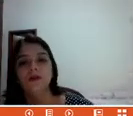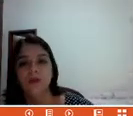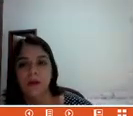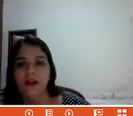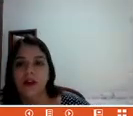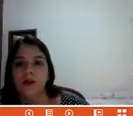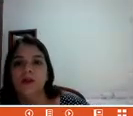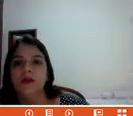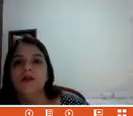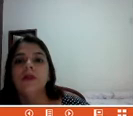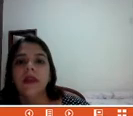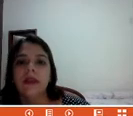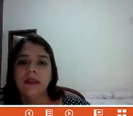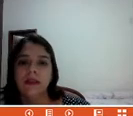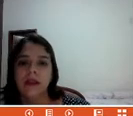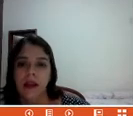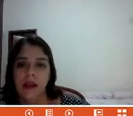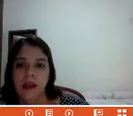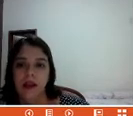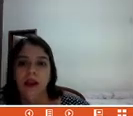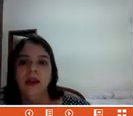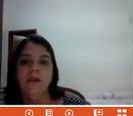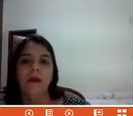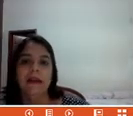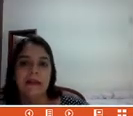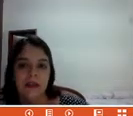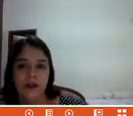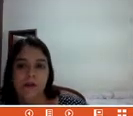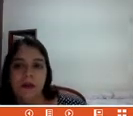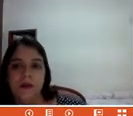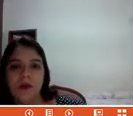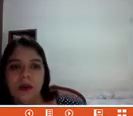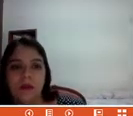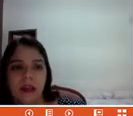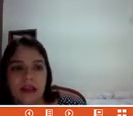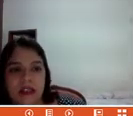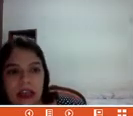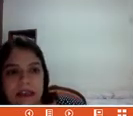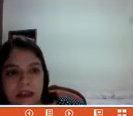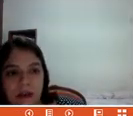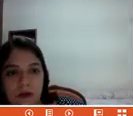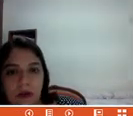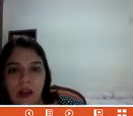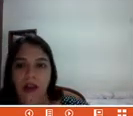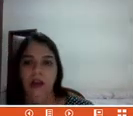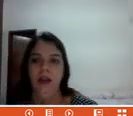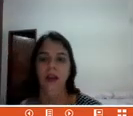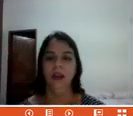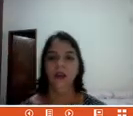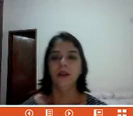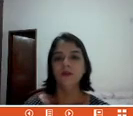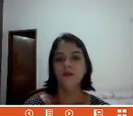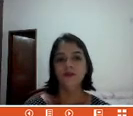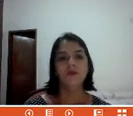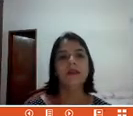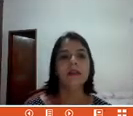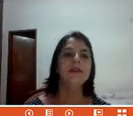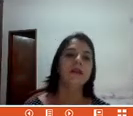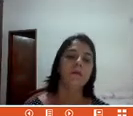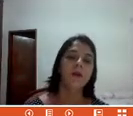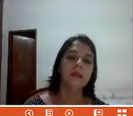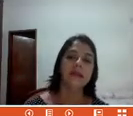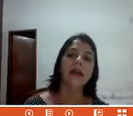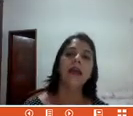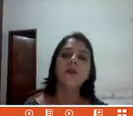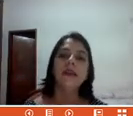somando juntamente a outras conquistas, e passando também pelo campo da legislação. Então, nos últimos